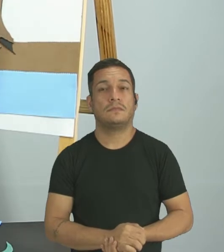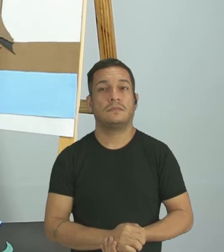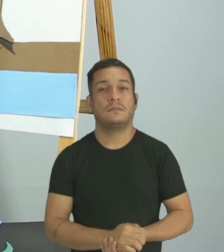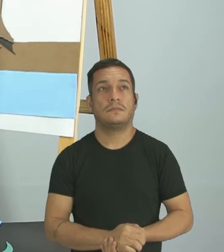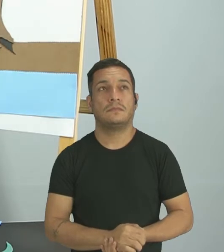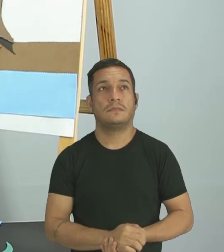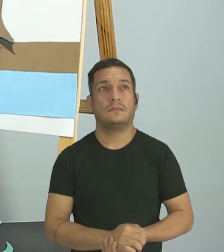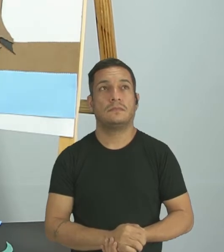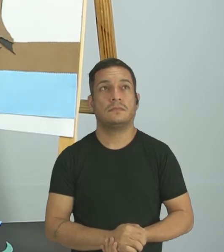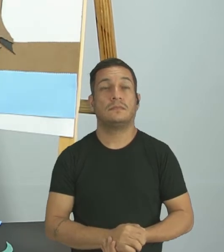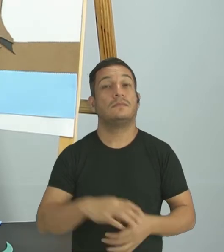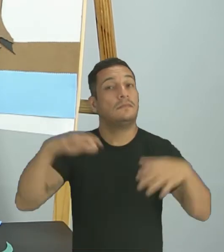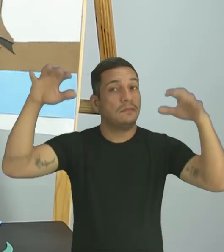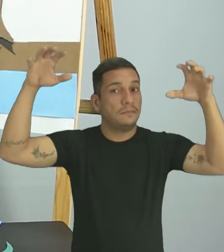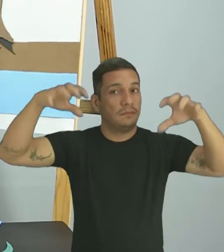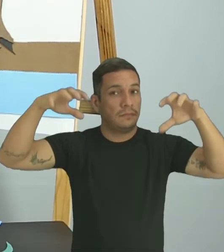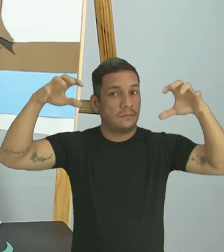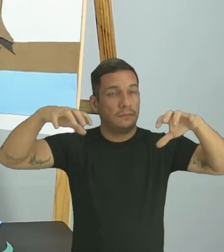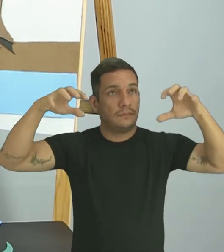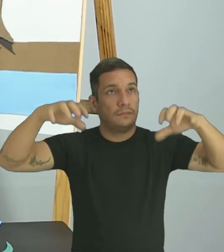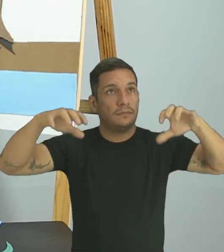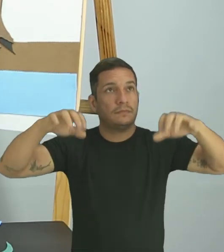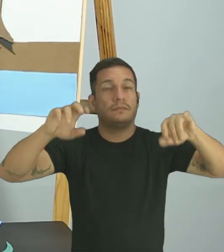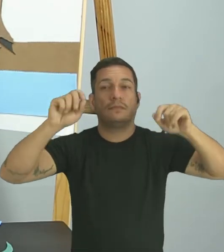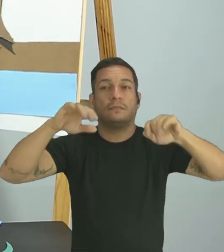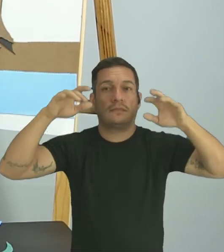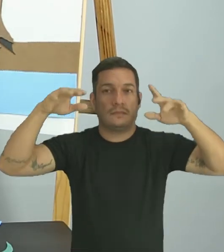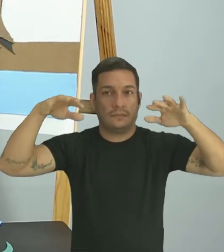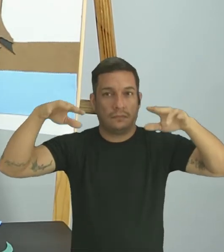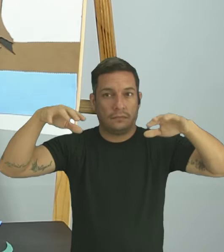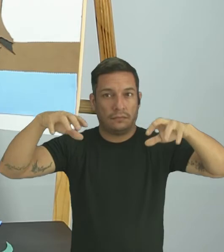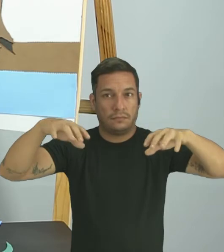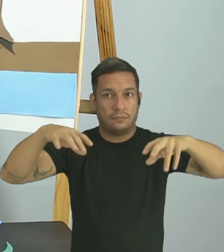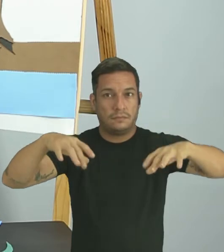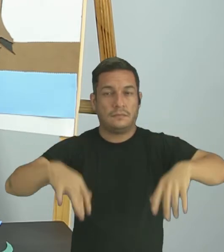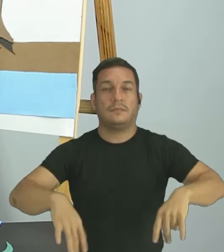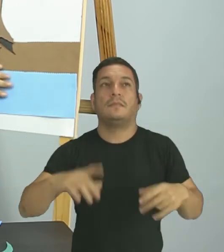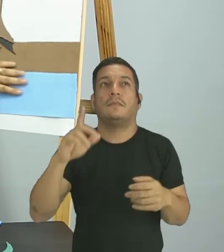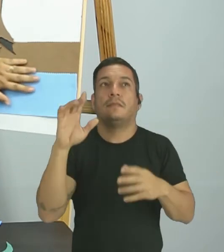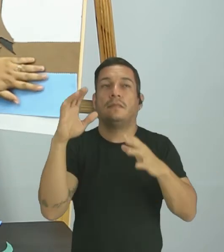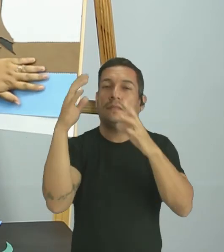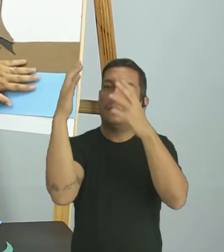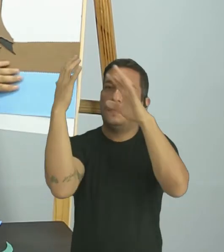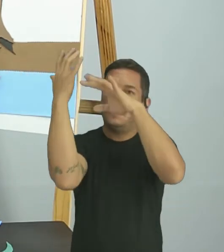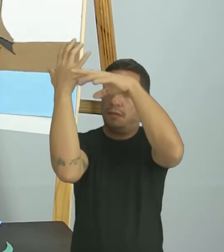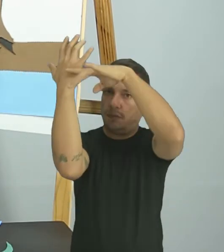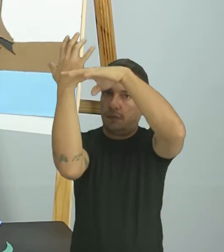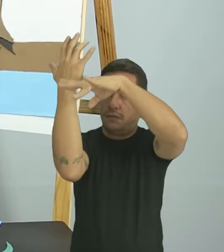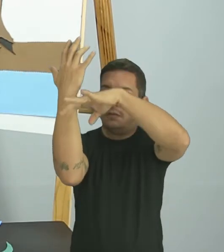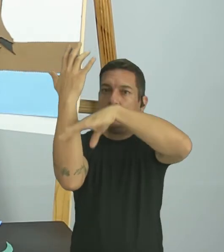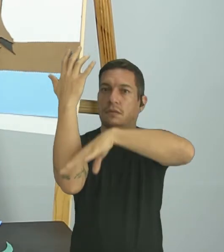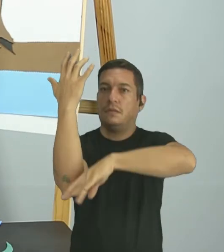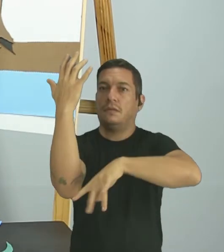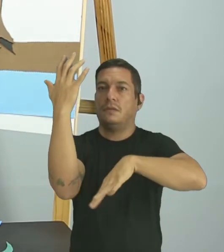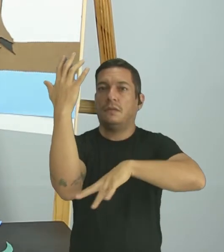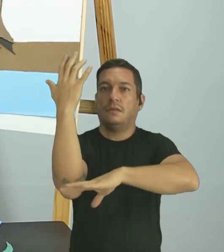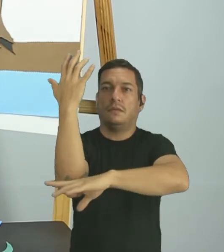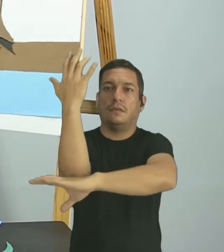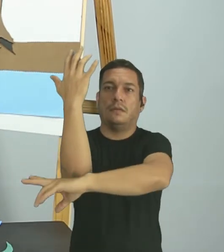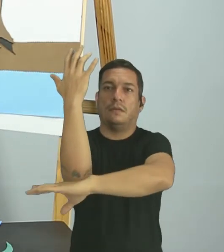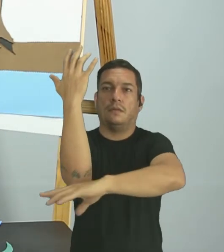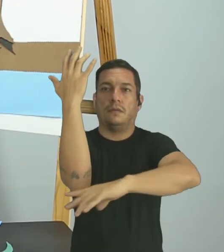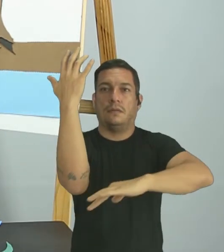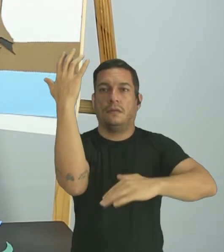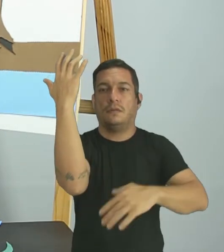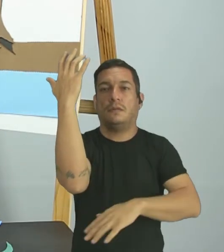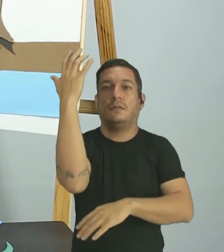E aí, essa chuva, ela vai cair, né? E vai molhar todo o solo, não é isso? E